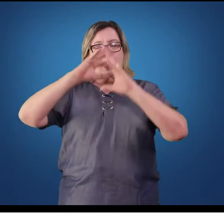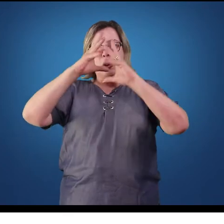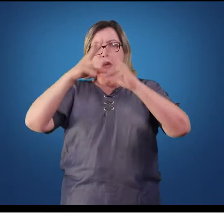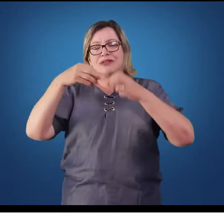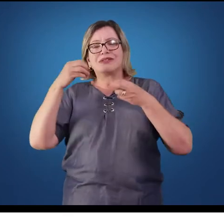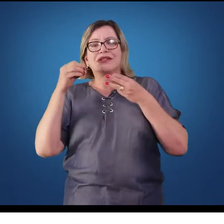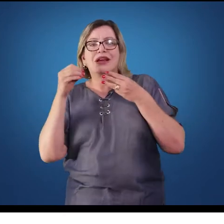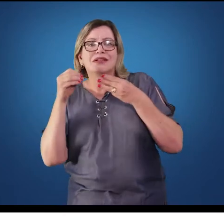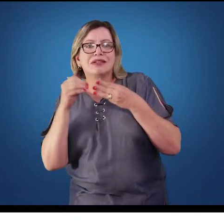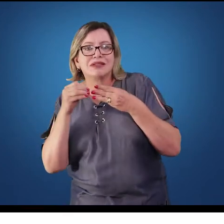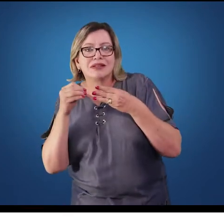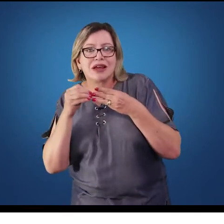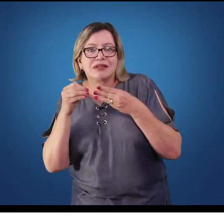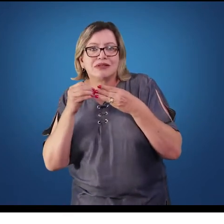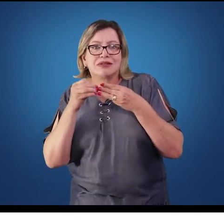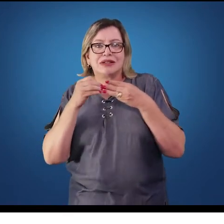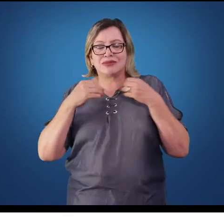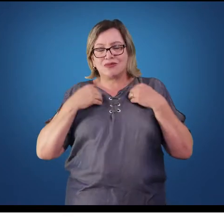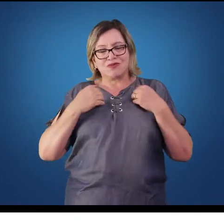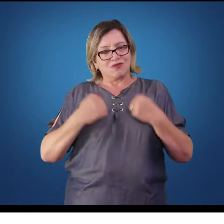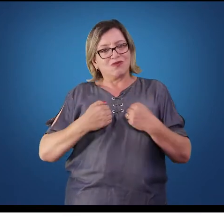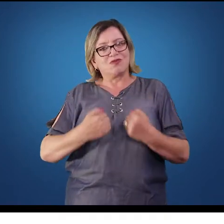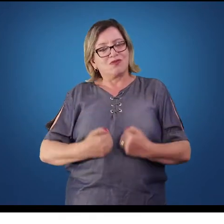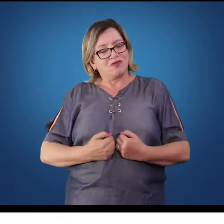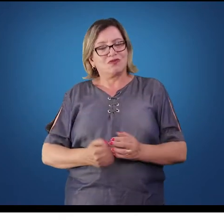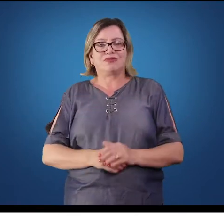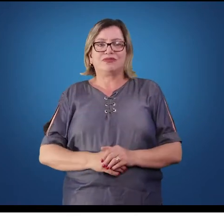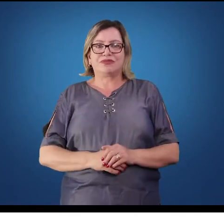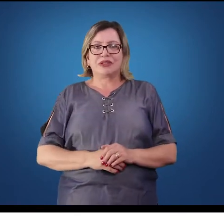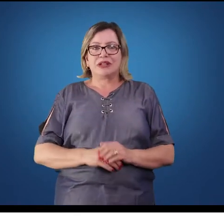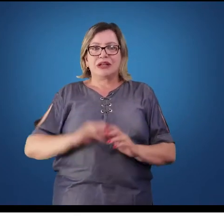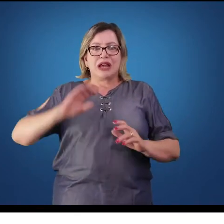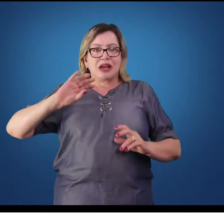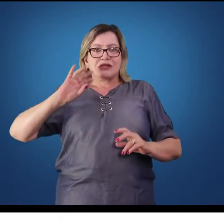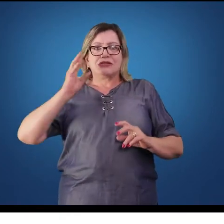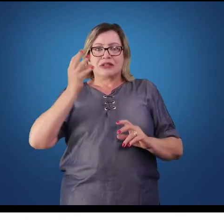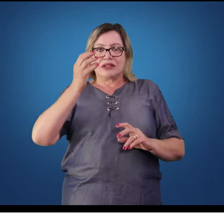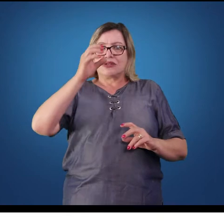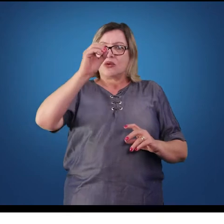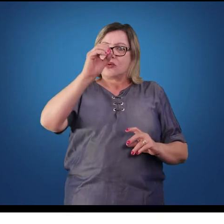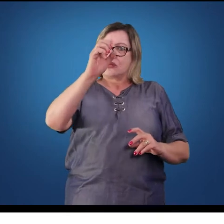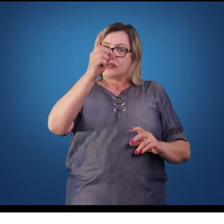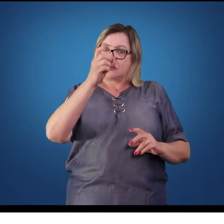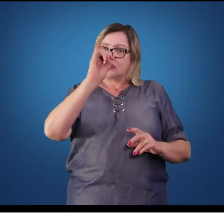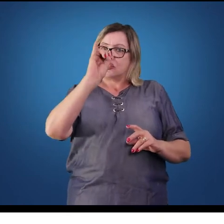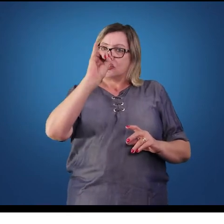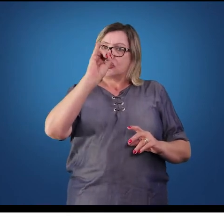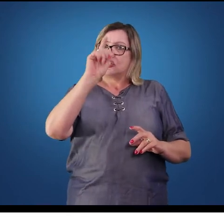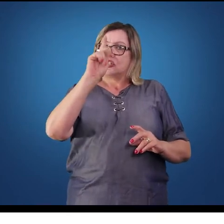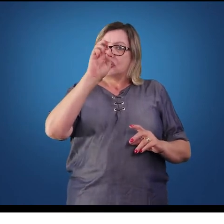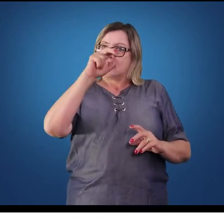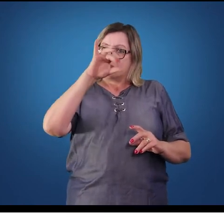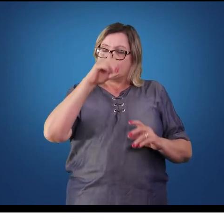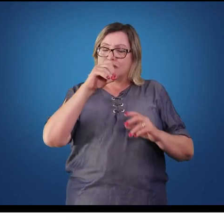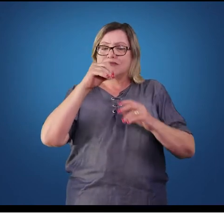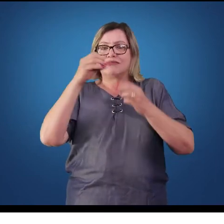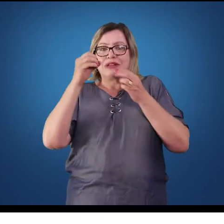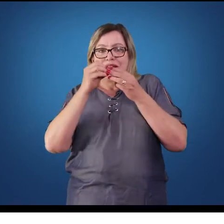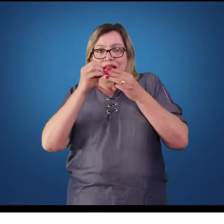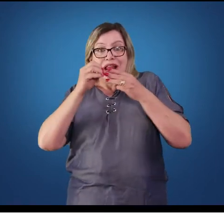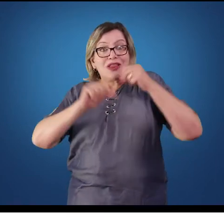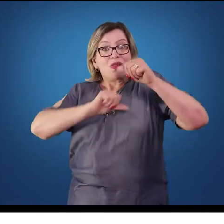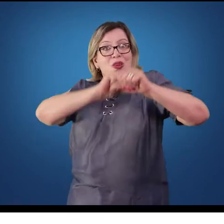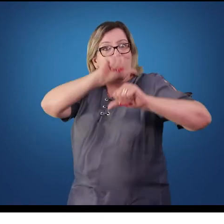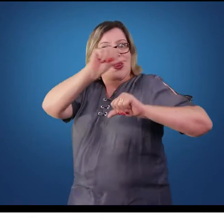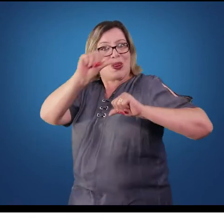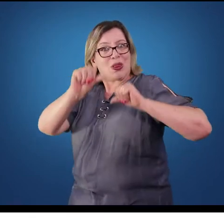células ou realizar a oxidação das células. Com a oxidação celular, o que ocorre é a liberação do gás carbônico. O